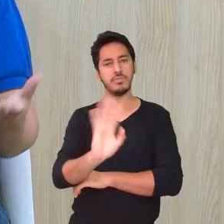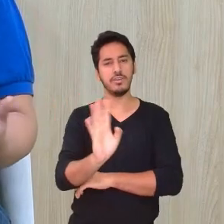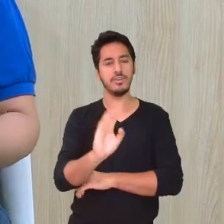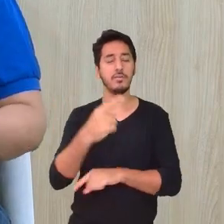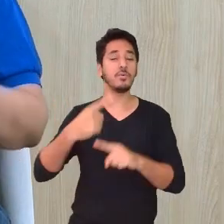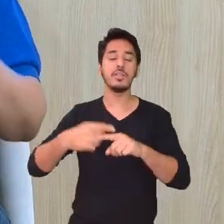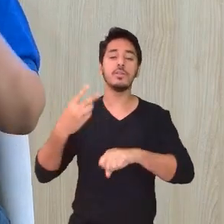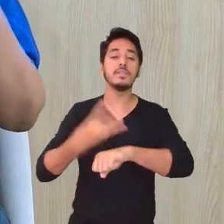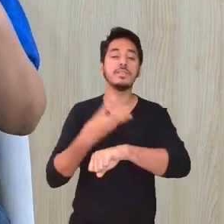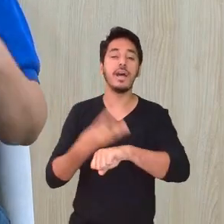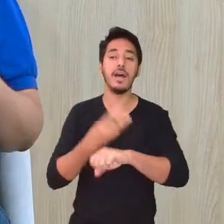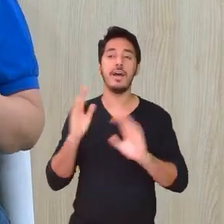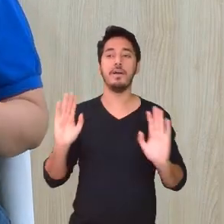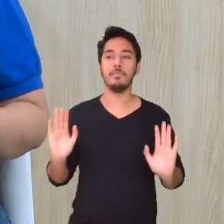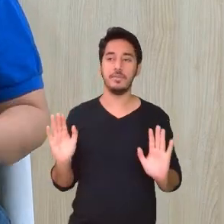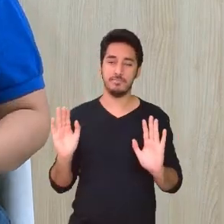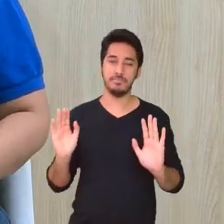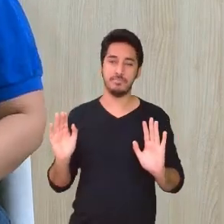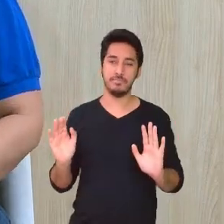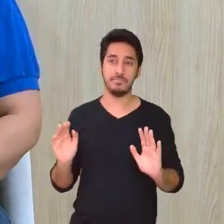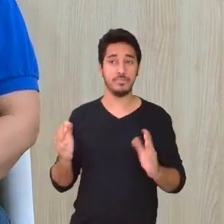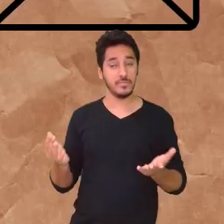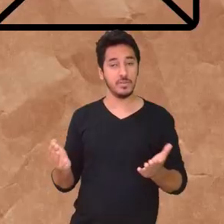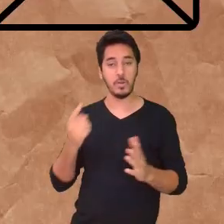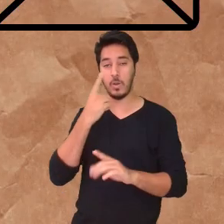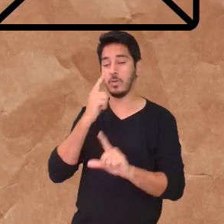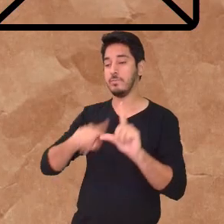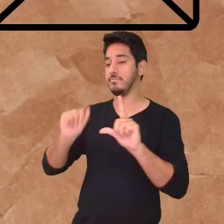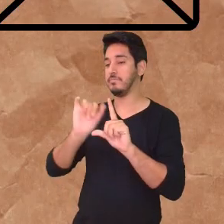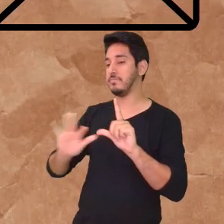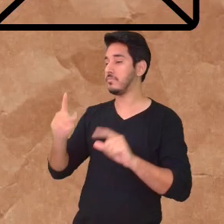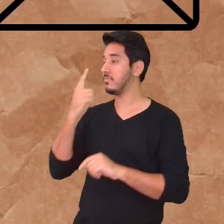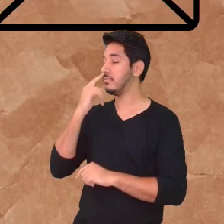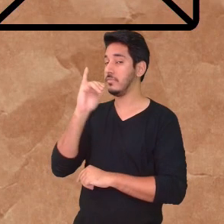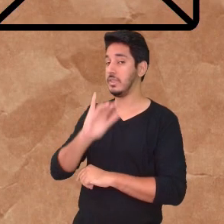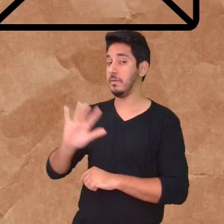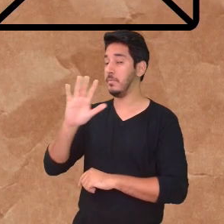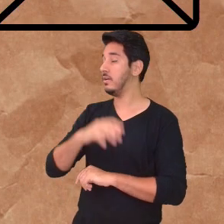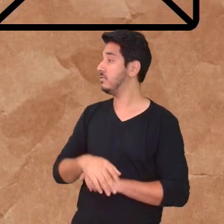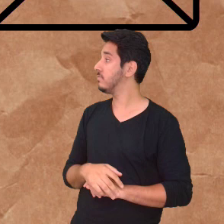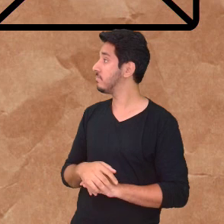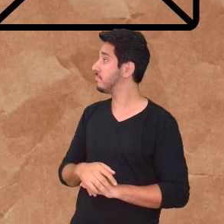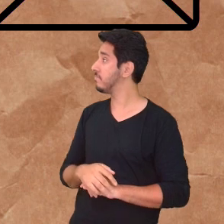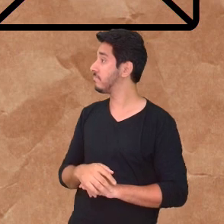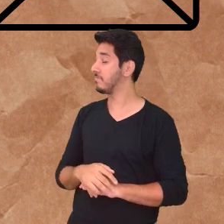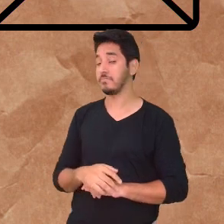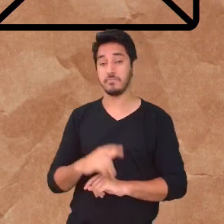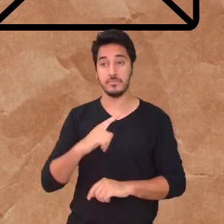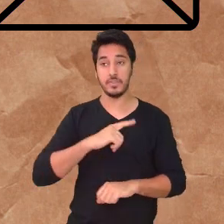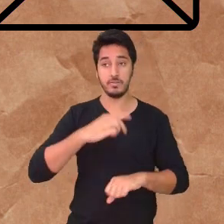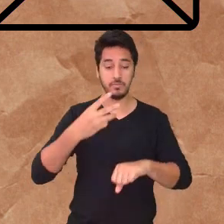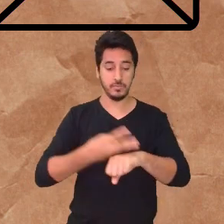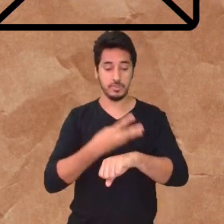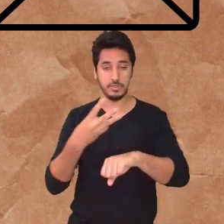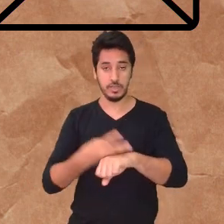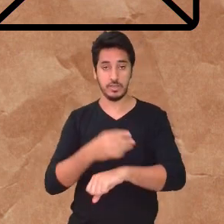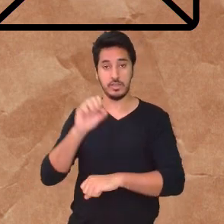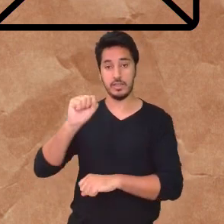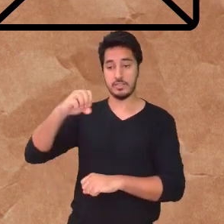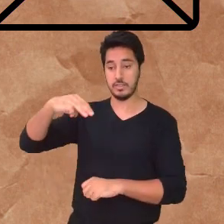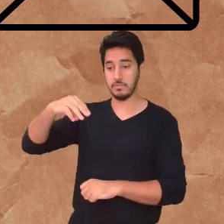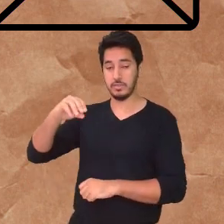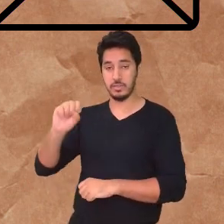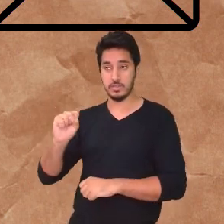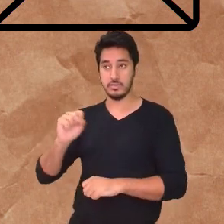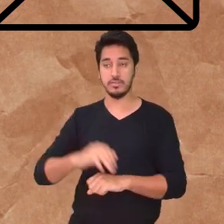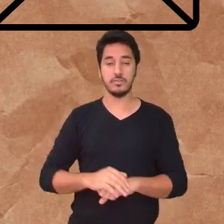no WhatsApp. Então, ó, letramento digital, Tiago, eu coloquei 3 imagens. A gente colocou WhatsApp,